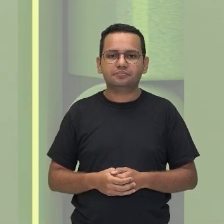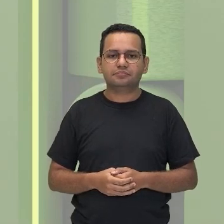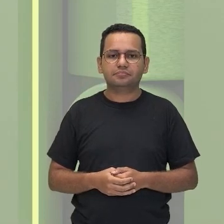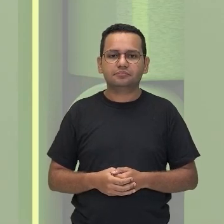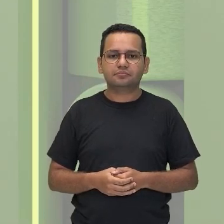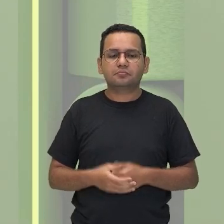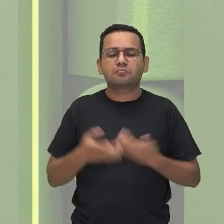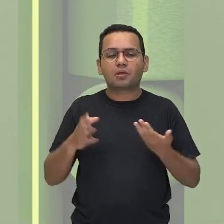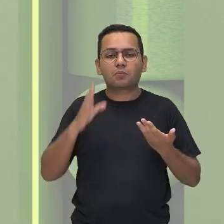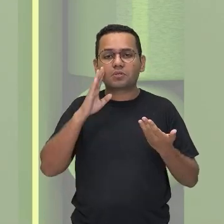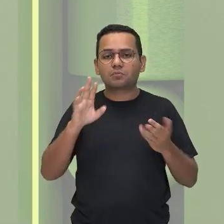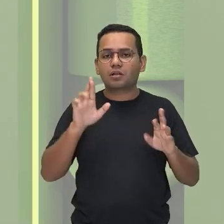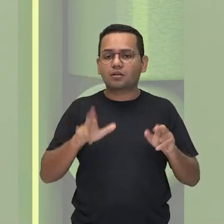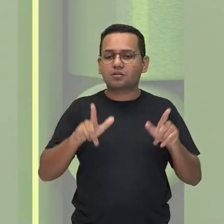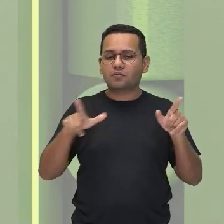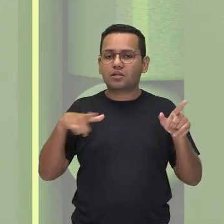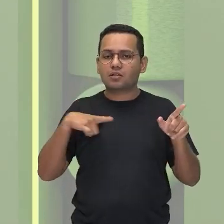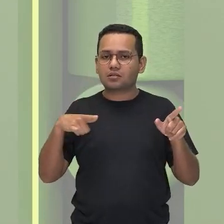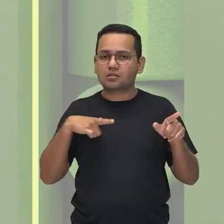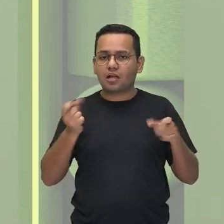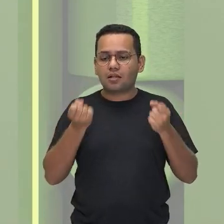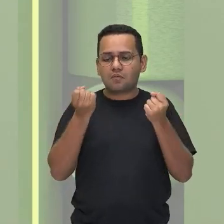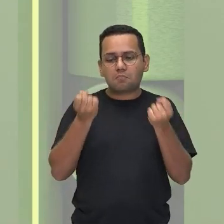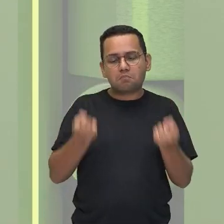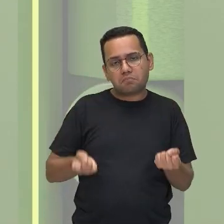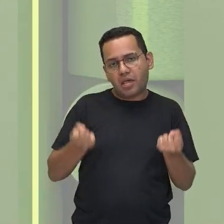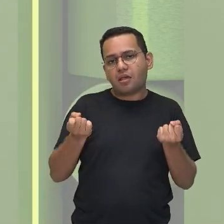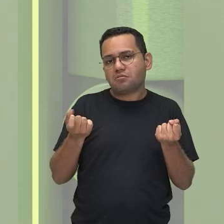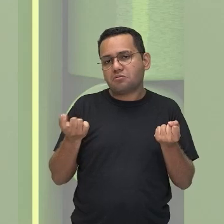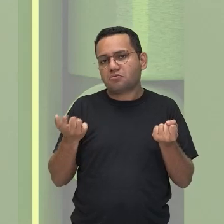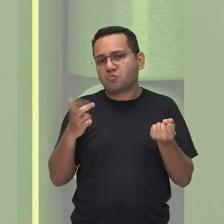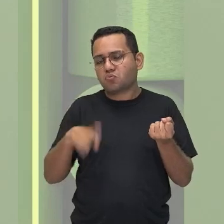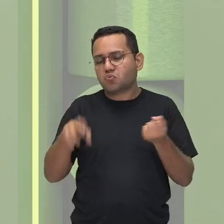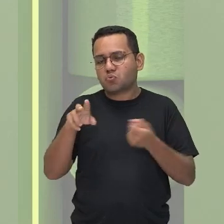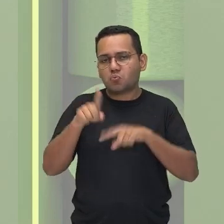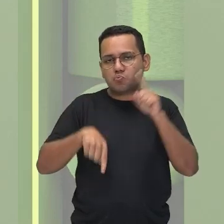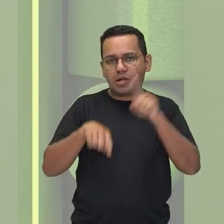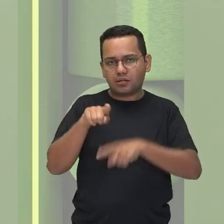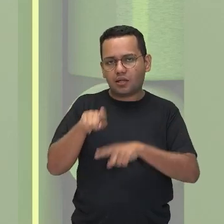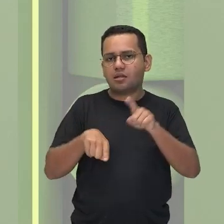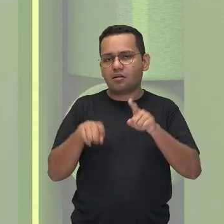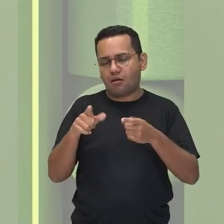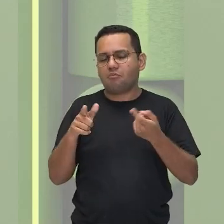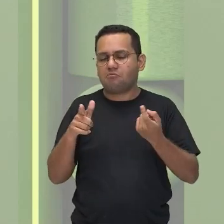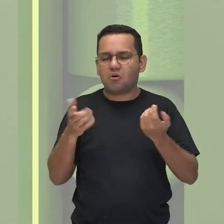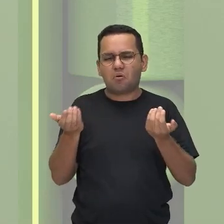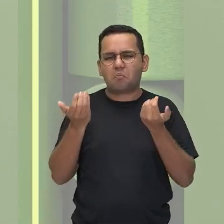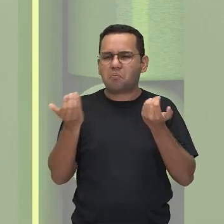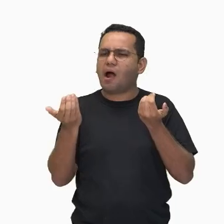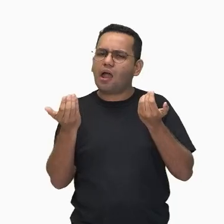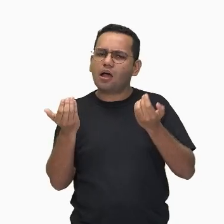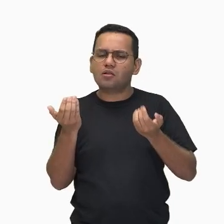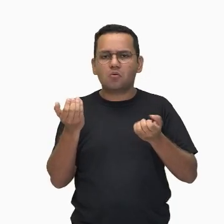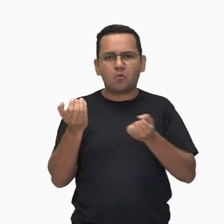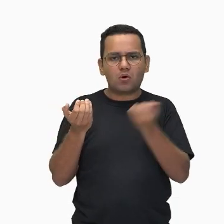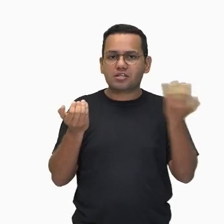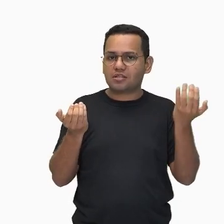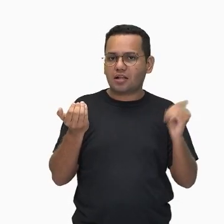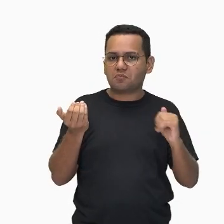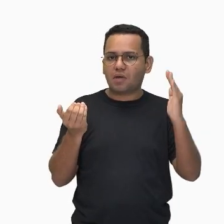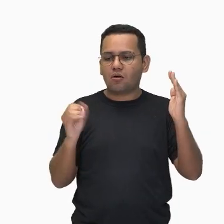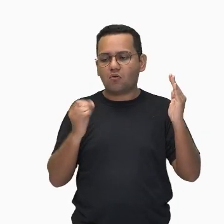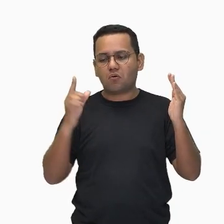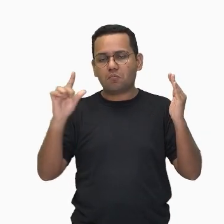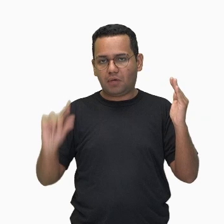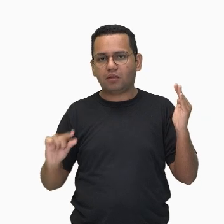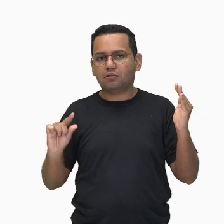de densidade entre os compostos envolvidos nesse sistema, tá bom? O próximo processo que eu falo para vocês é a filtração.